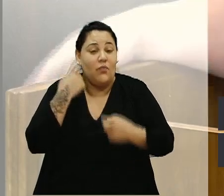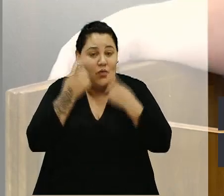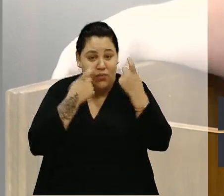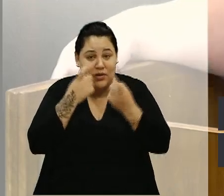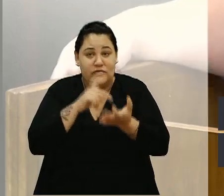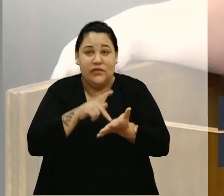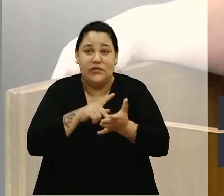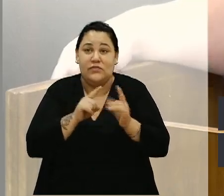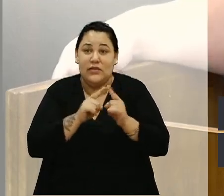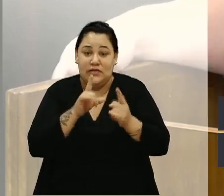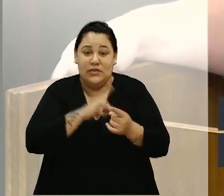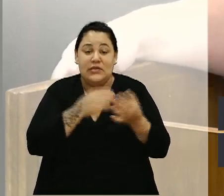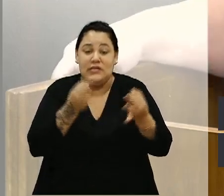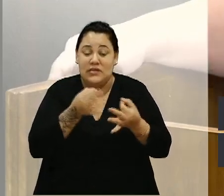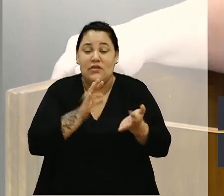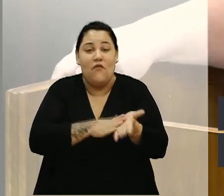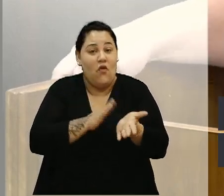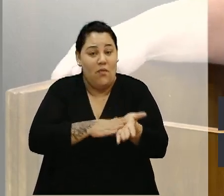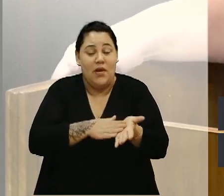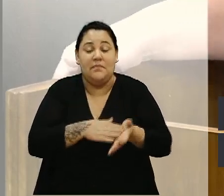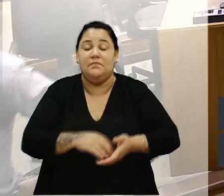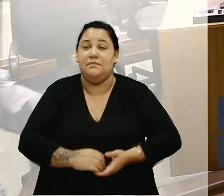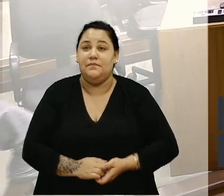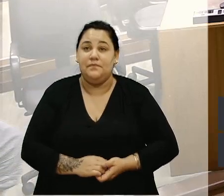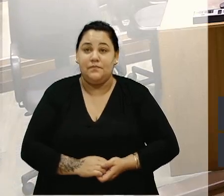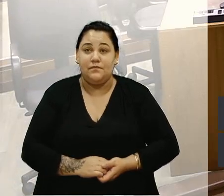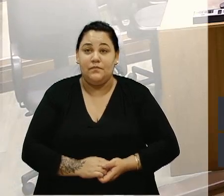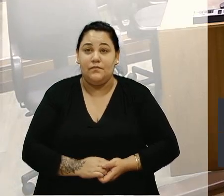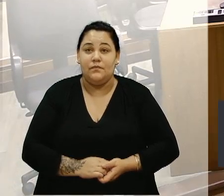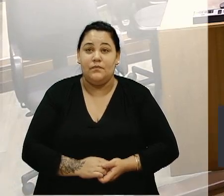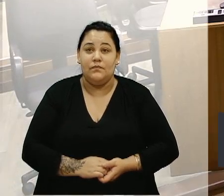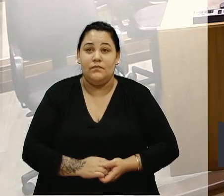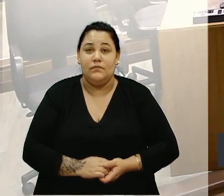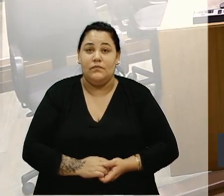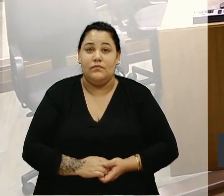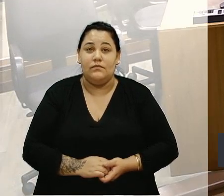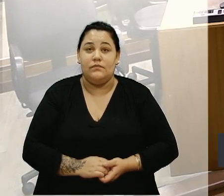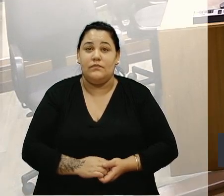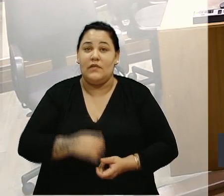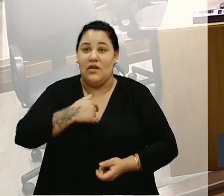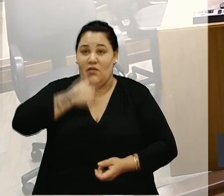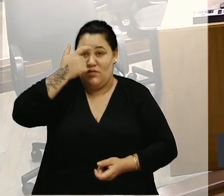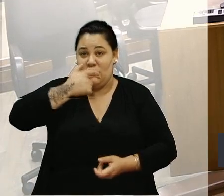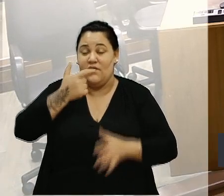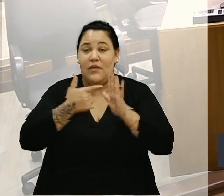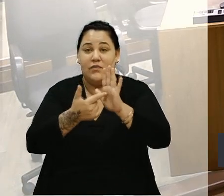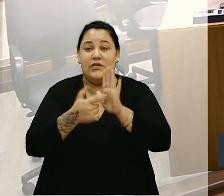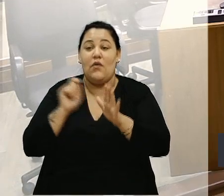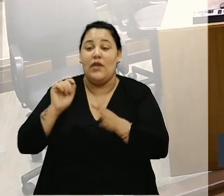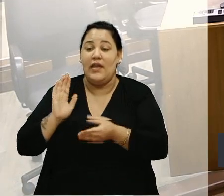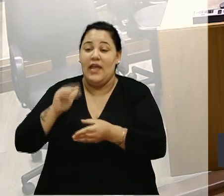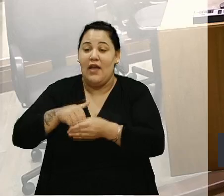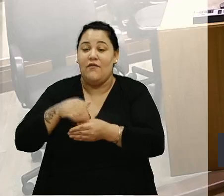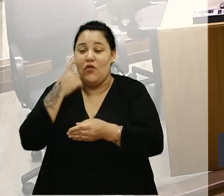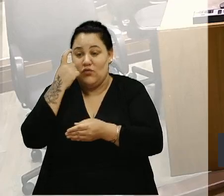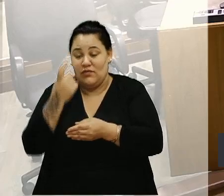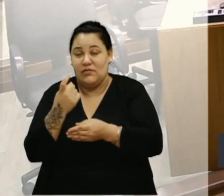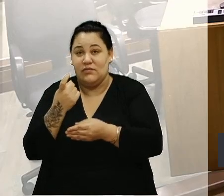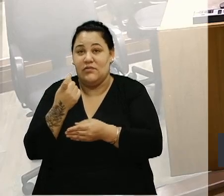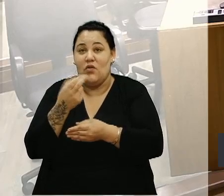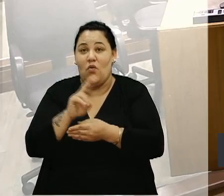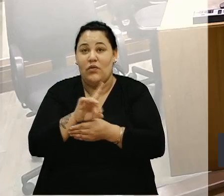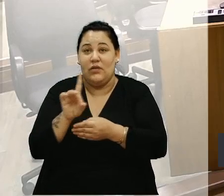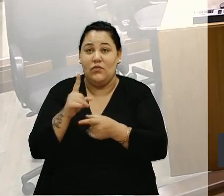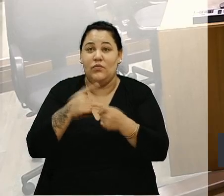ter certeza que nós vamos cobrar a sua parte, vereador Rose. Eu acho que a história vai mostrar o que é eleitoreiro ou não. Porque isso pode se